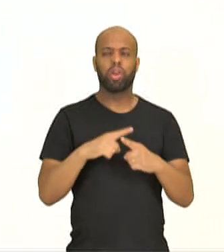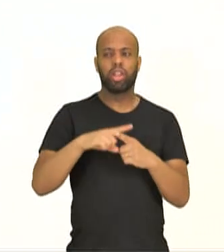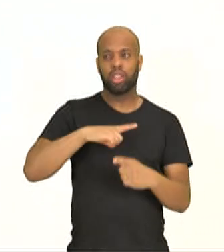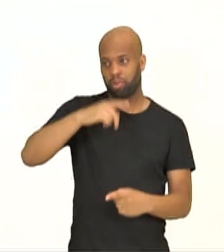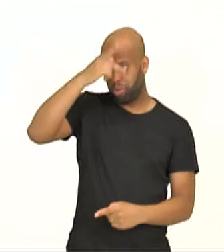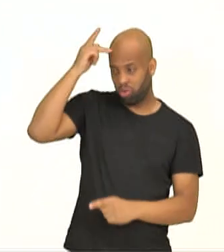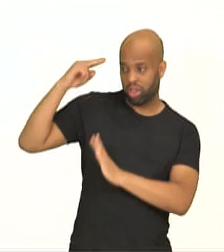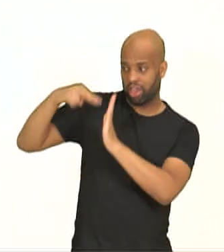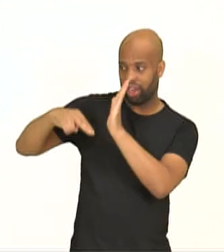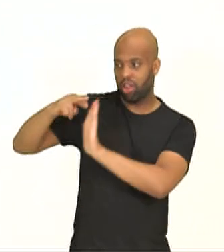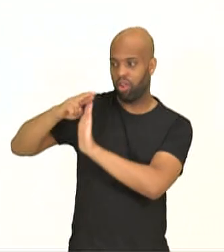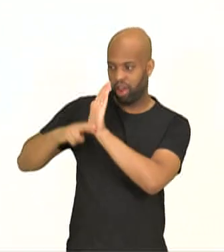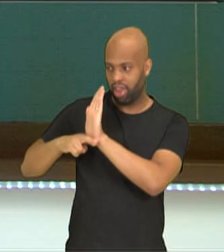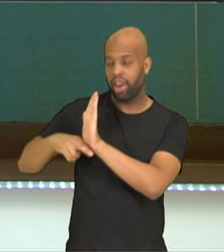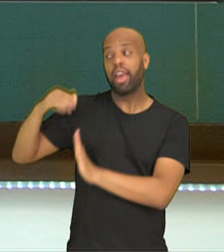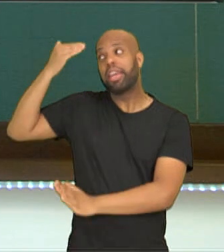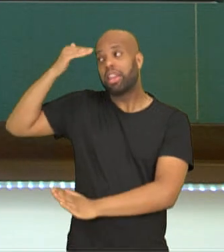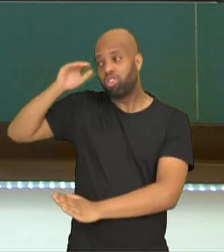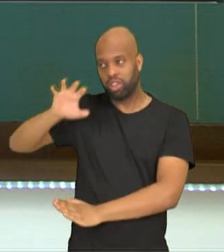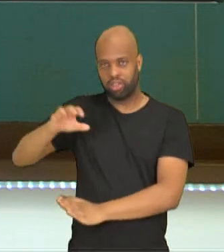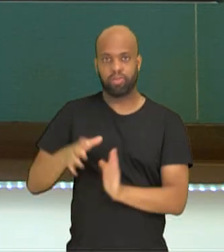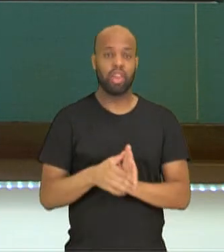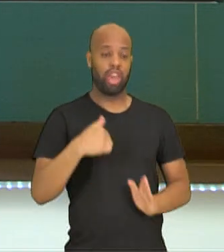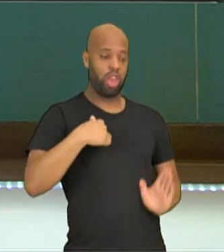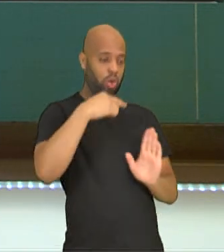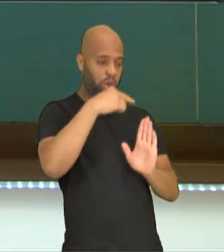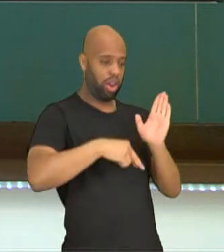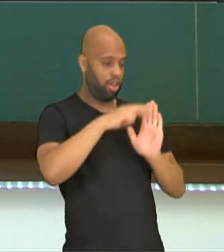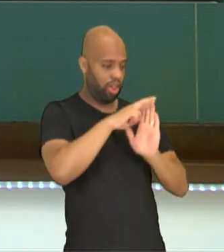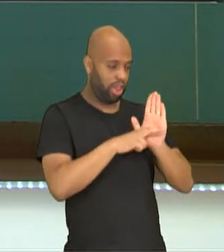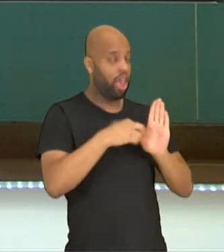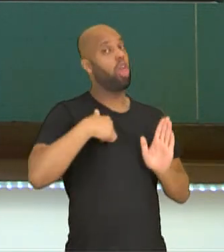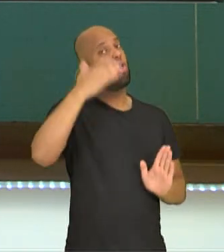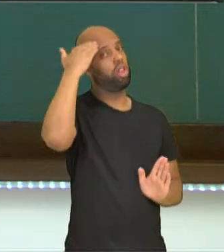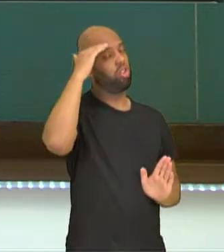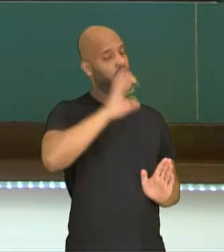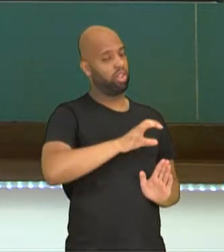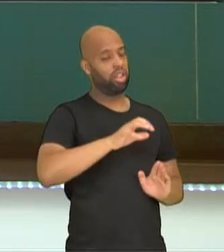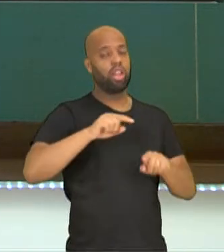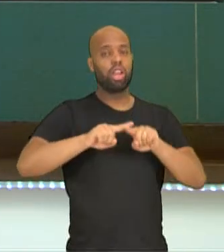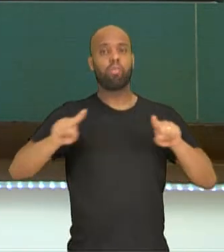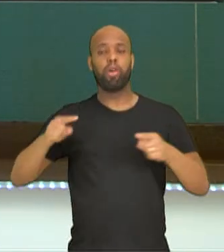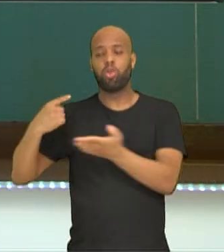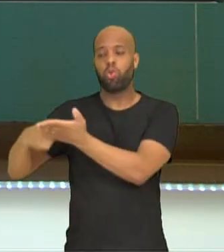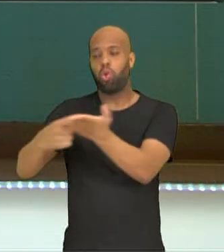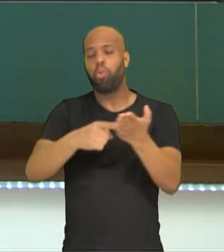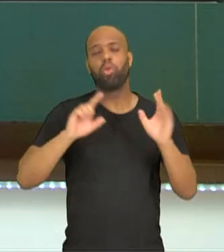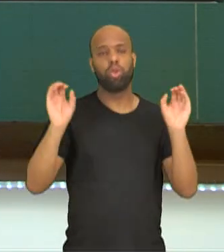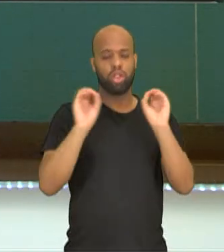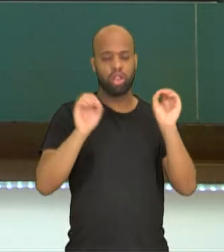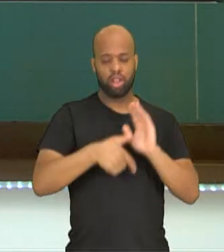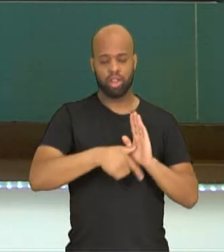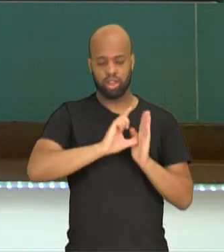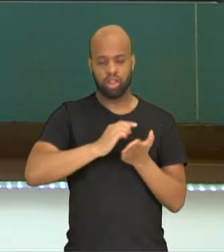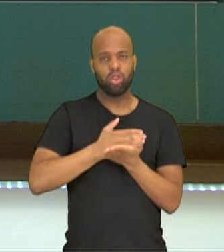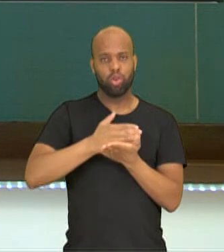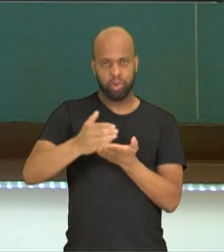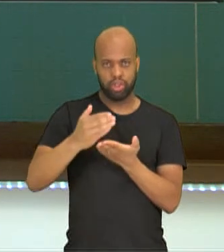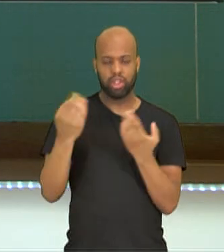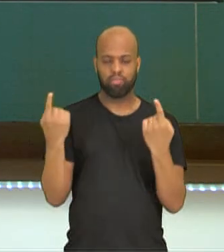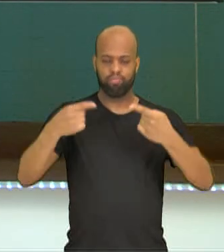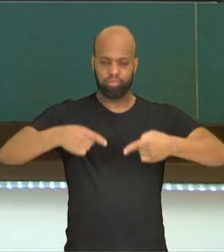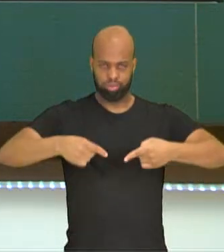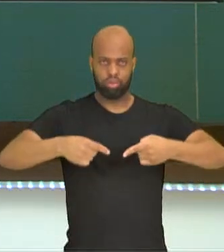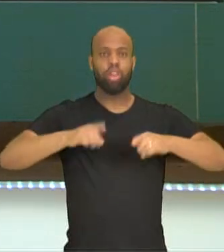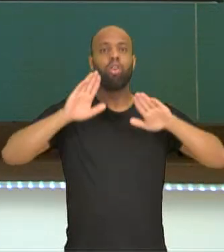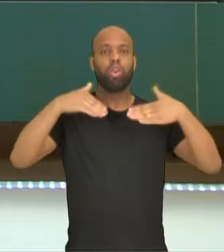um jeito, o outro interpreta a regra de outro jeito e não foi conversado, não foi combinado antes de começar a jogar. Então é muito